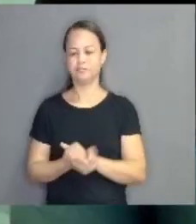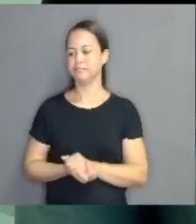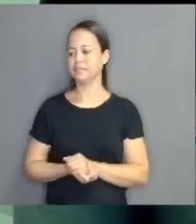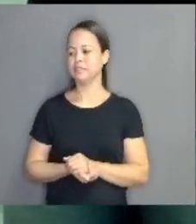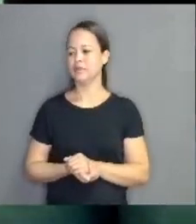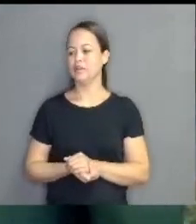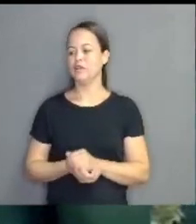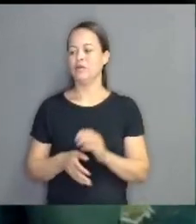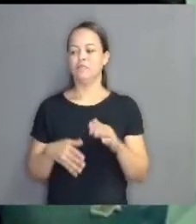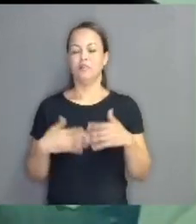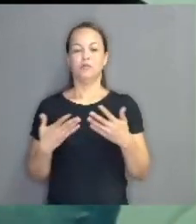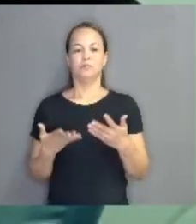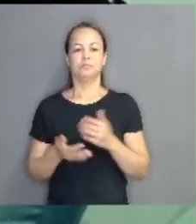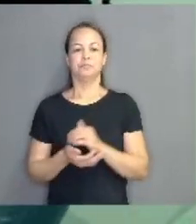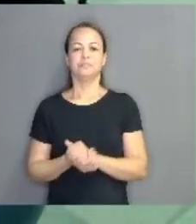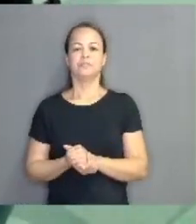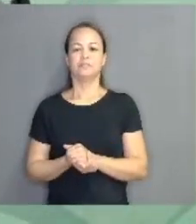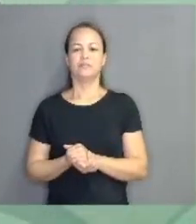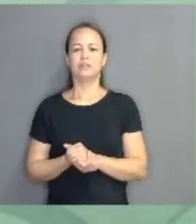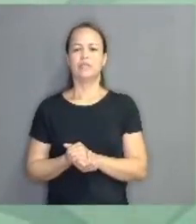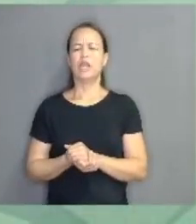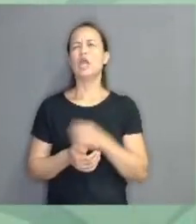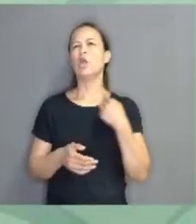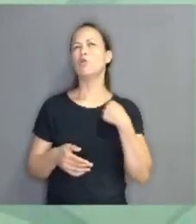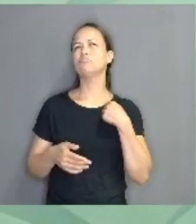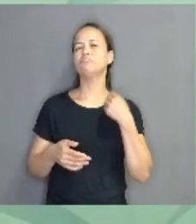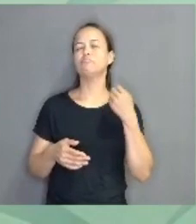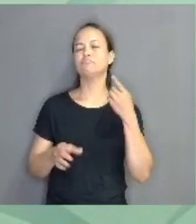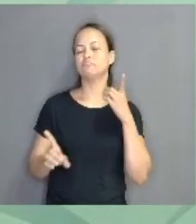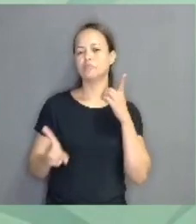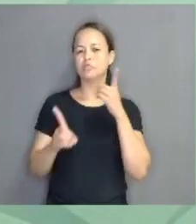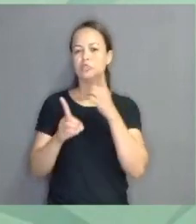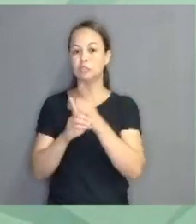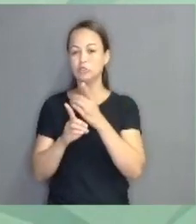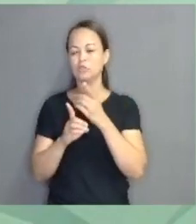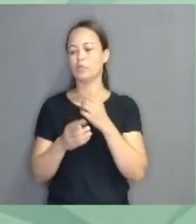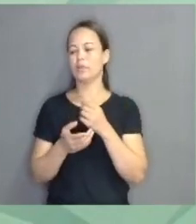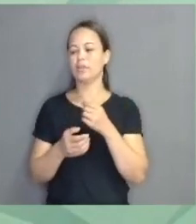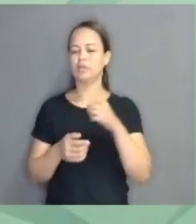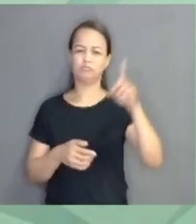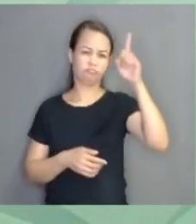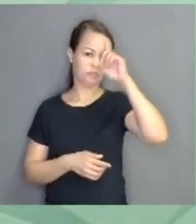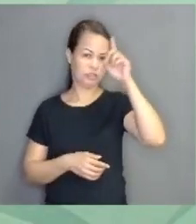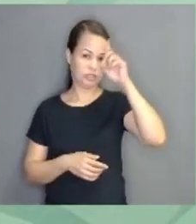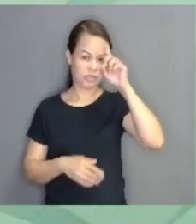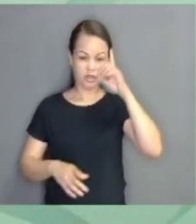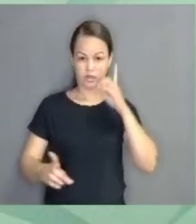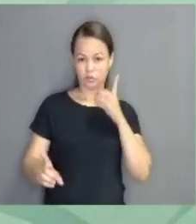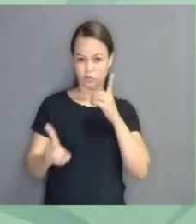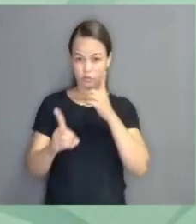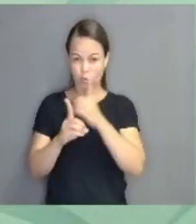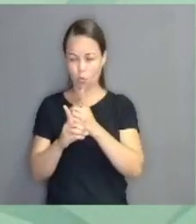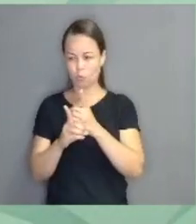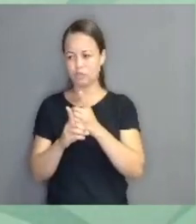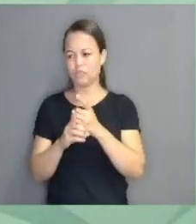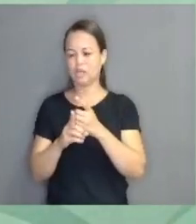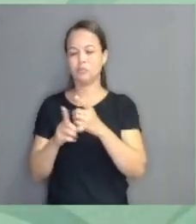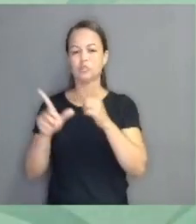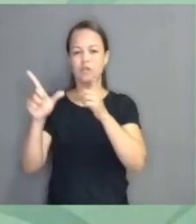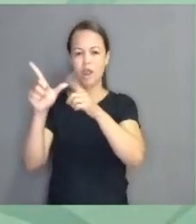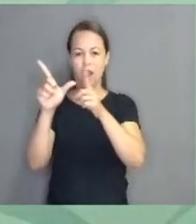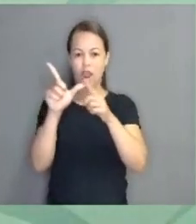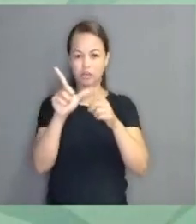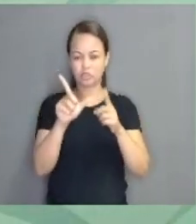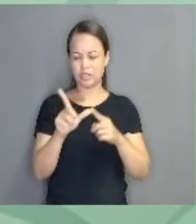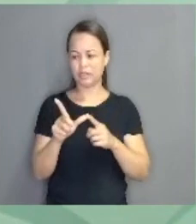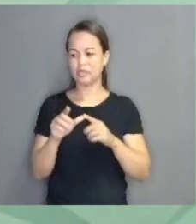ó. Eu descobri que no nosso dia a dia nós encontramos as letras.